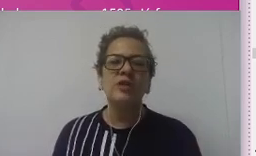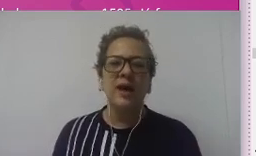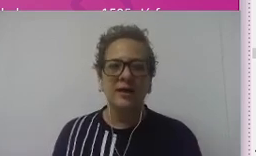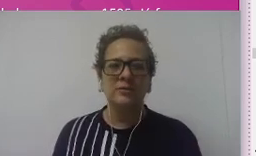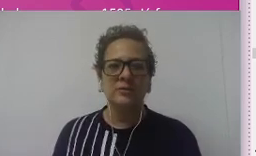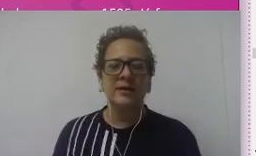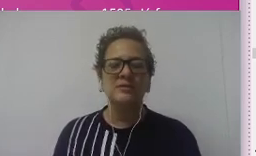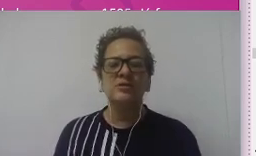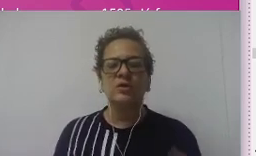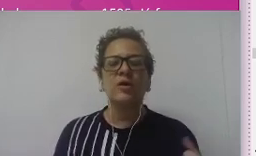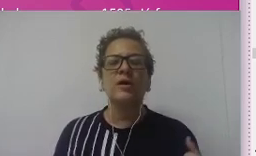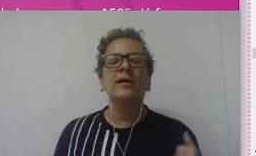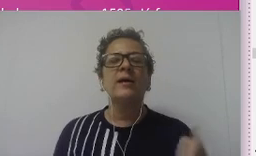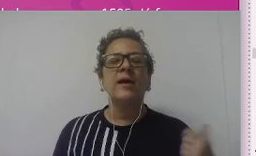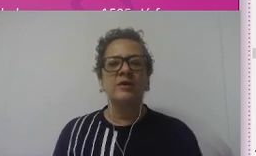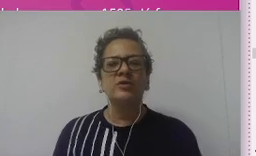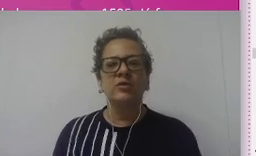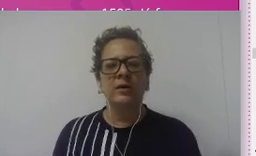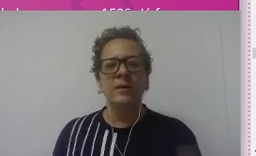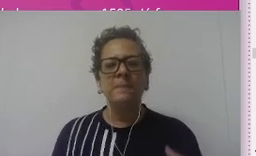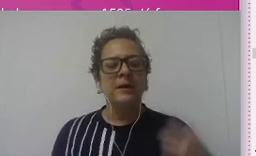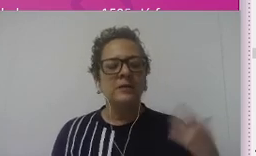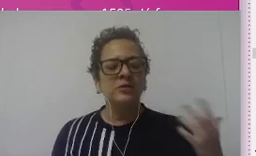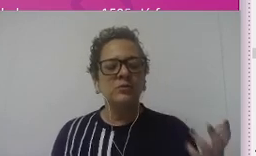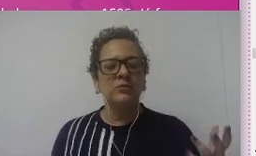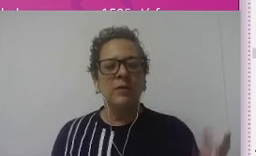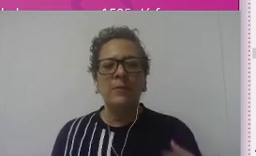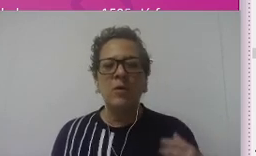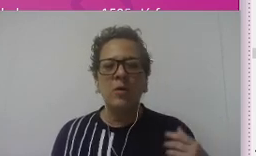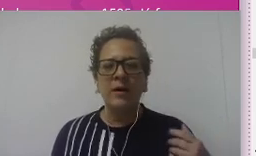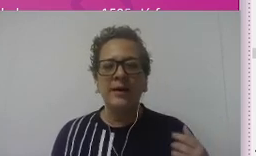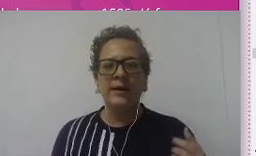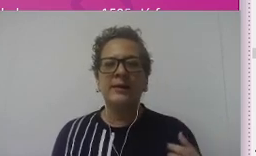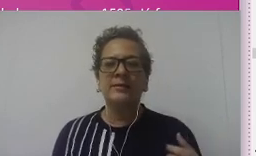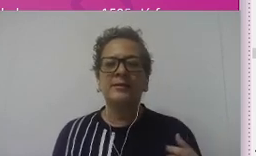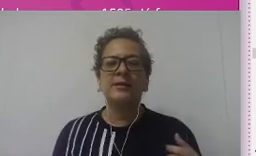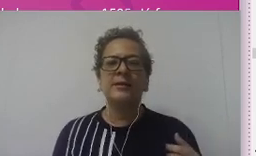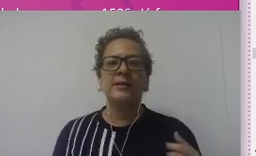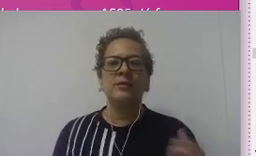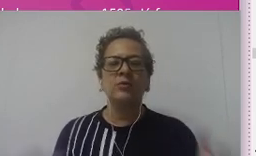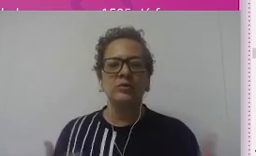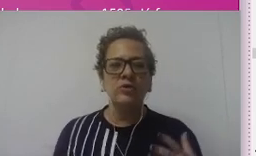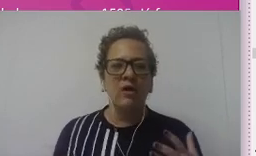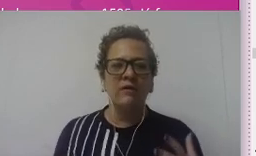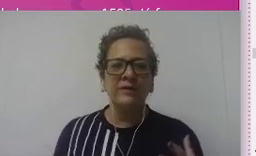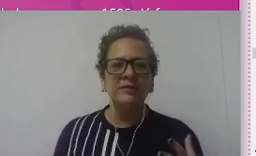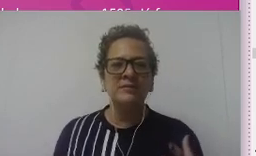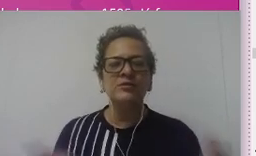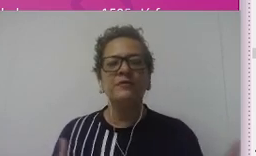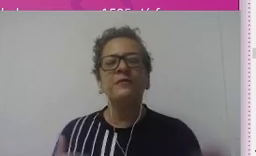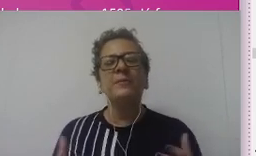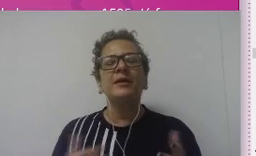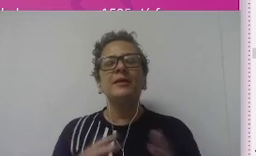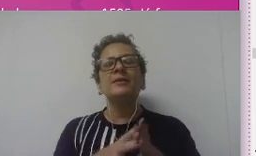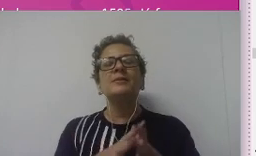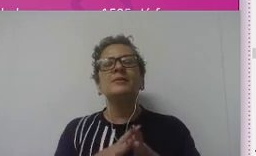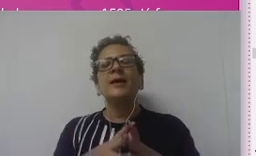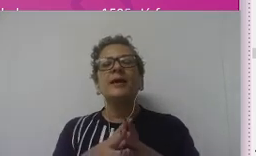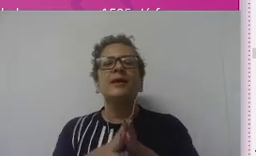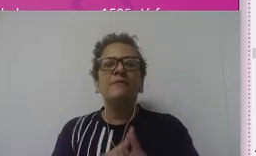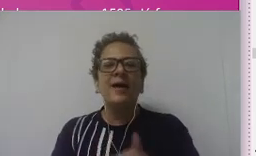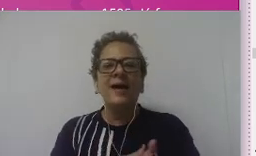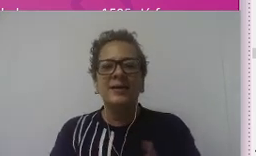do teatro, né? Essa história é a história de um amor entre dois jovens de